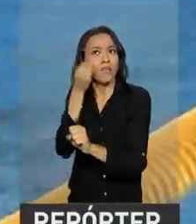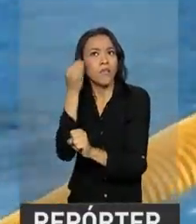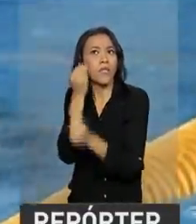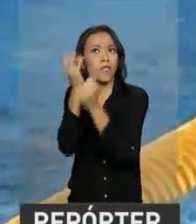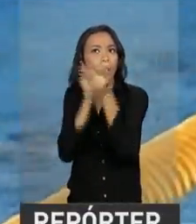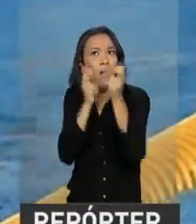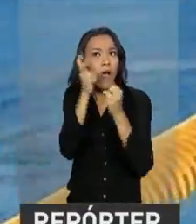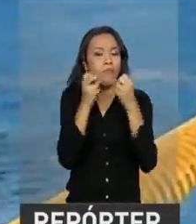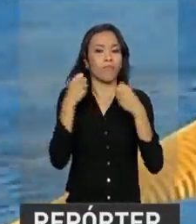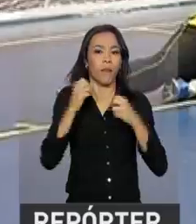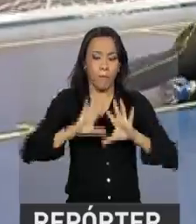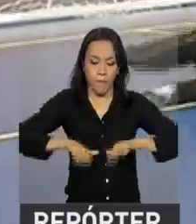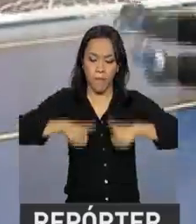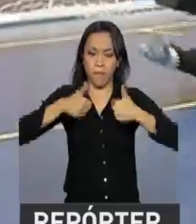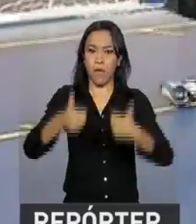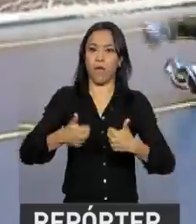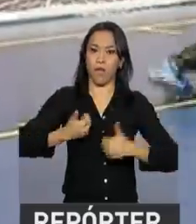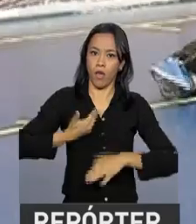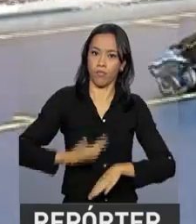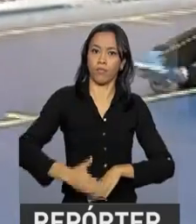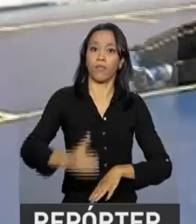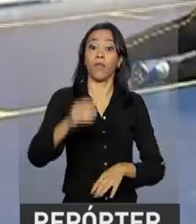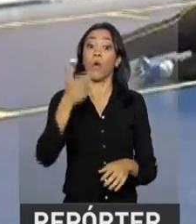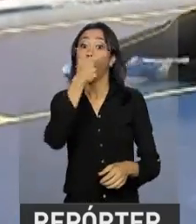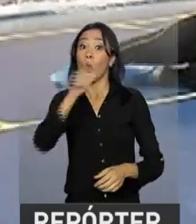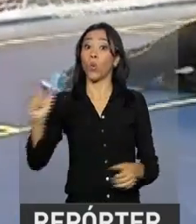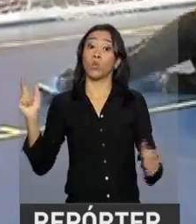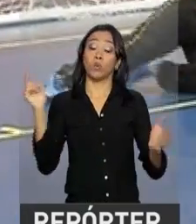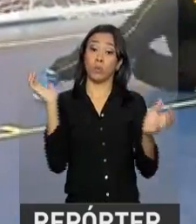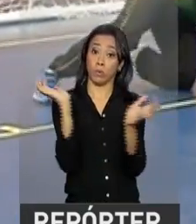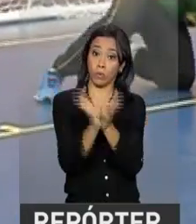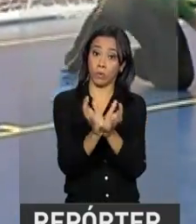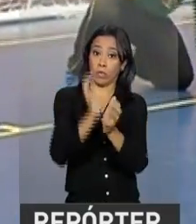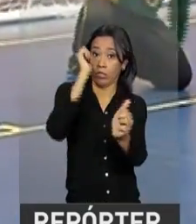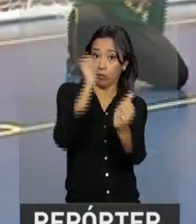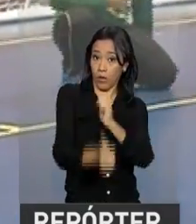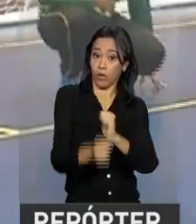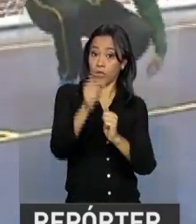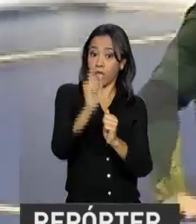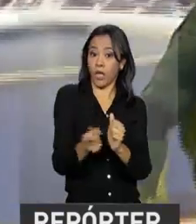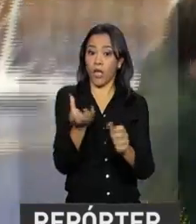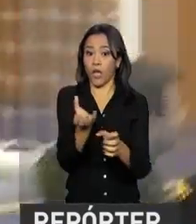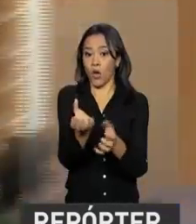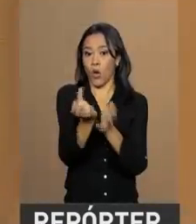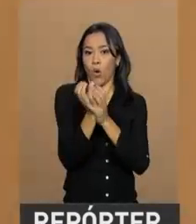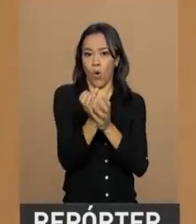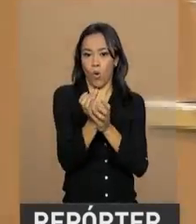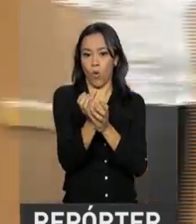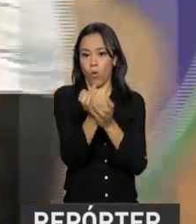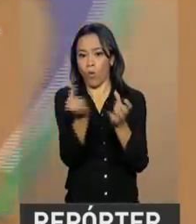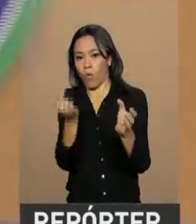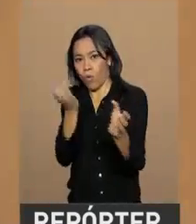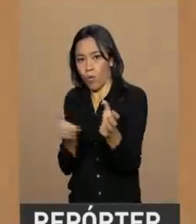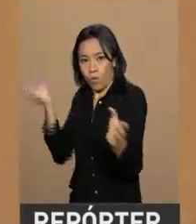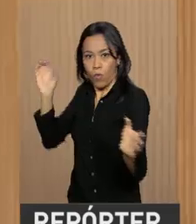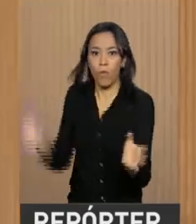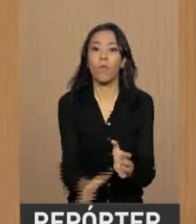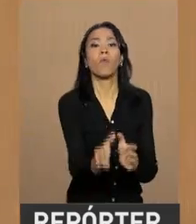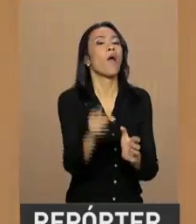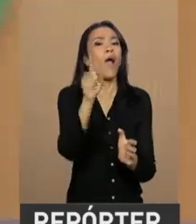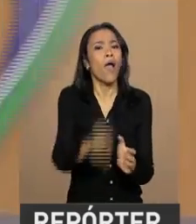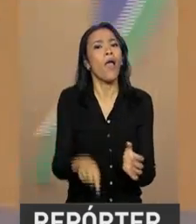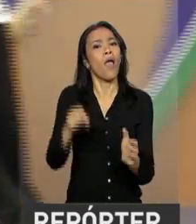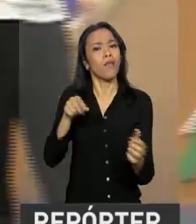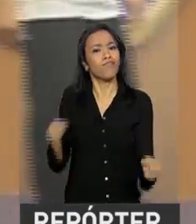melhorar o desempenho outro esporte com grande chance de subir ao pódio é o go ball desenvolvido exclusivamente